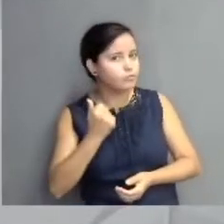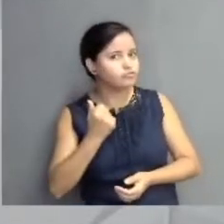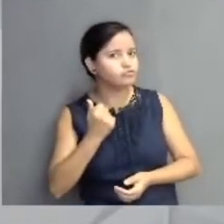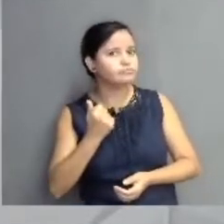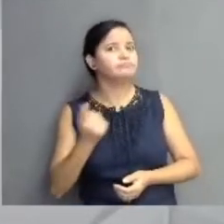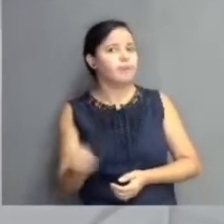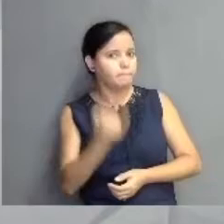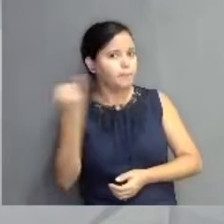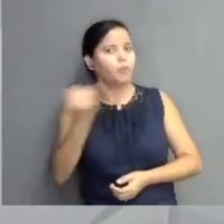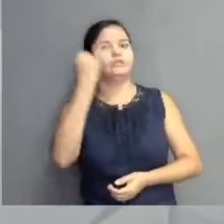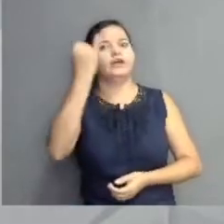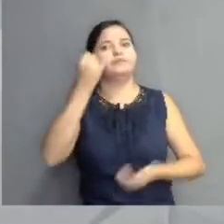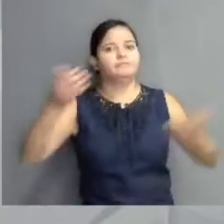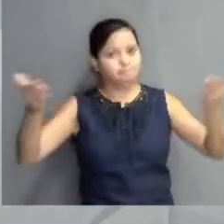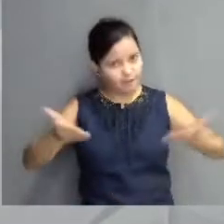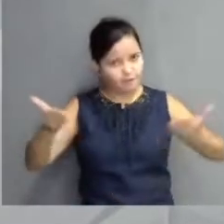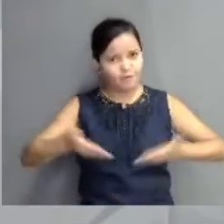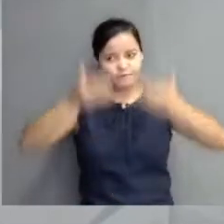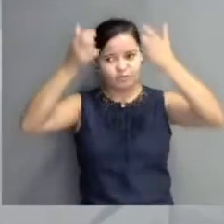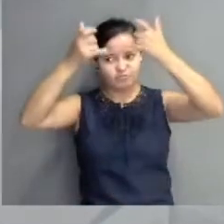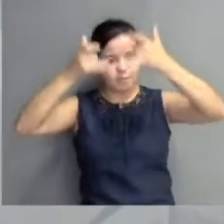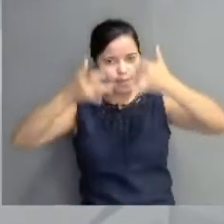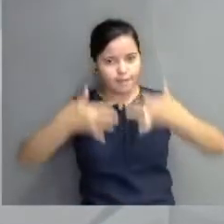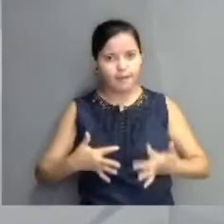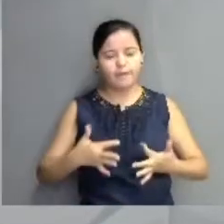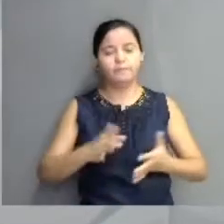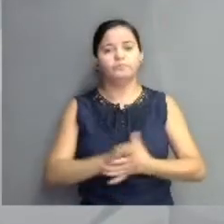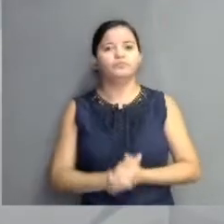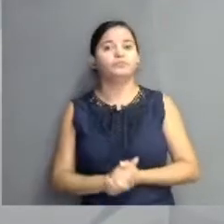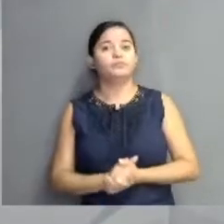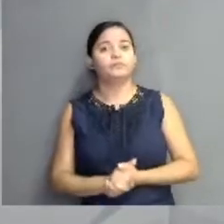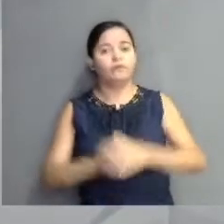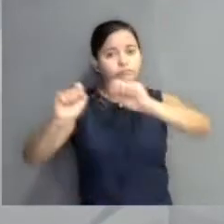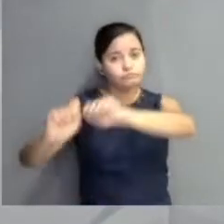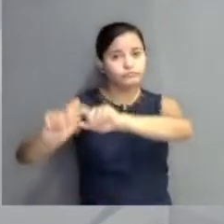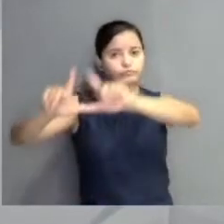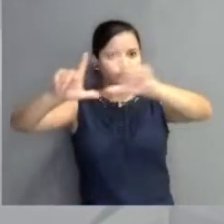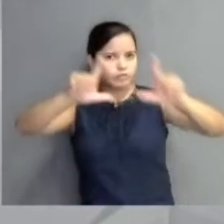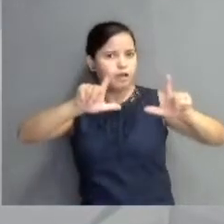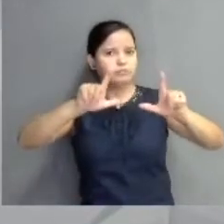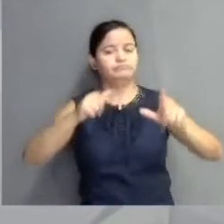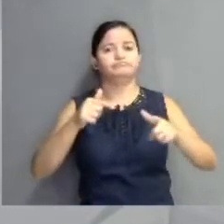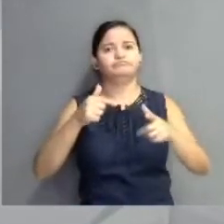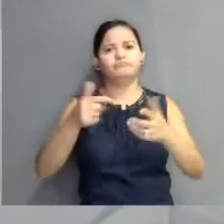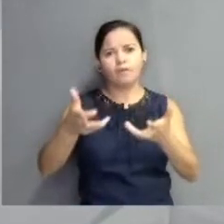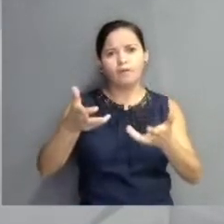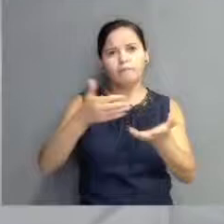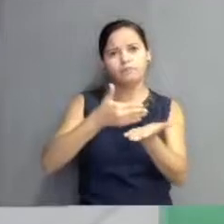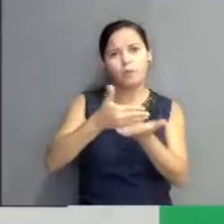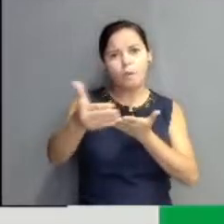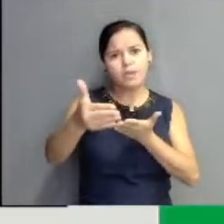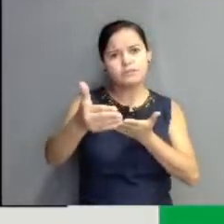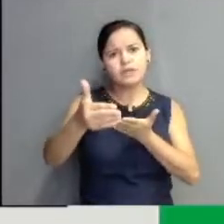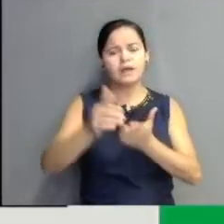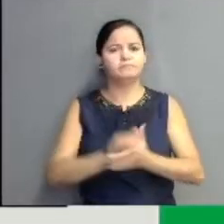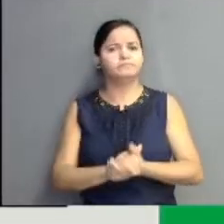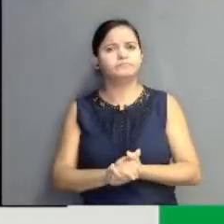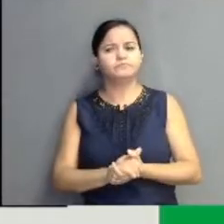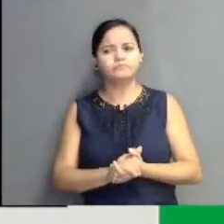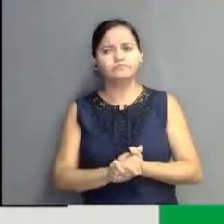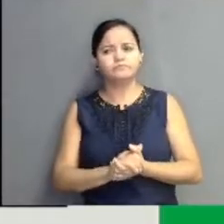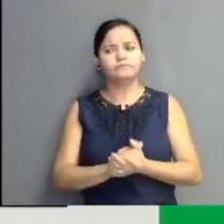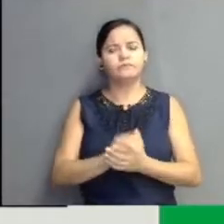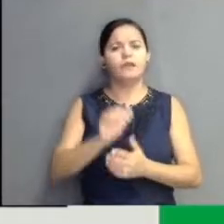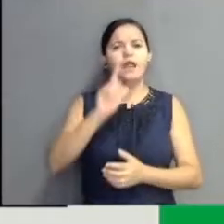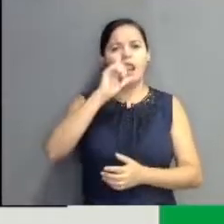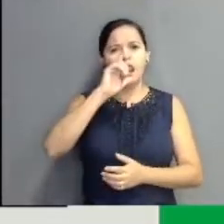ser importantíssimo o que a gente vai falar agora. Por gentileza, vamos aí. Aí eu queria começar a partir dessa perspectiva aqui, tá?